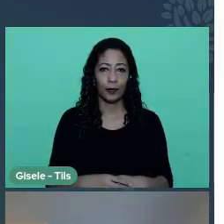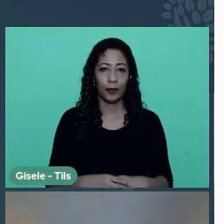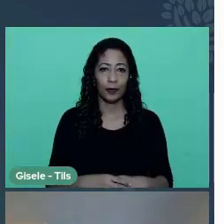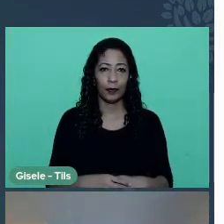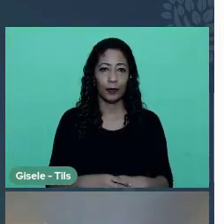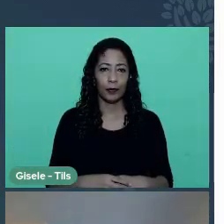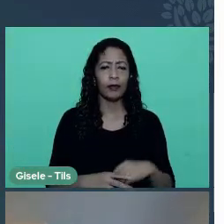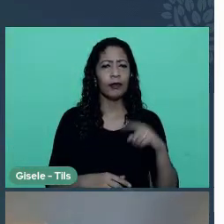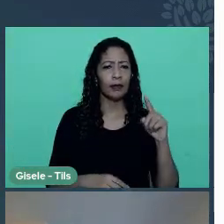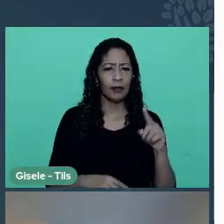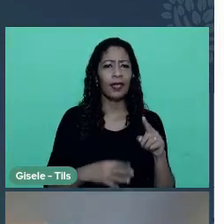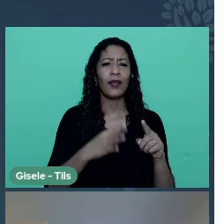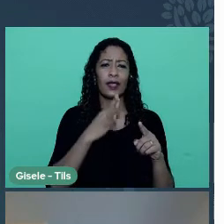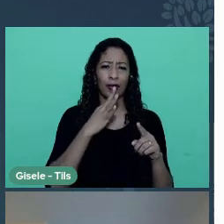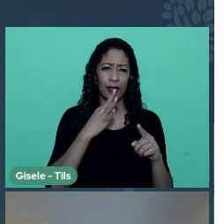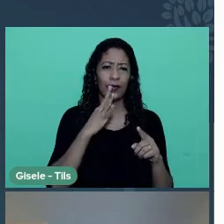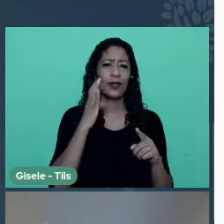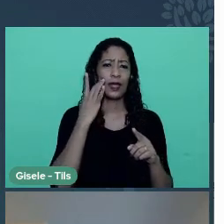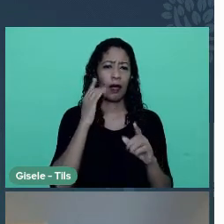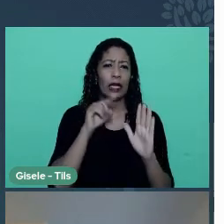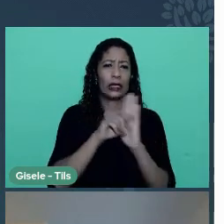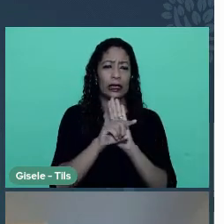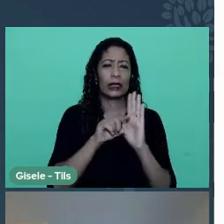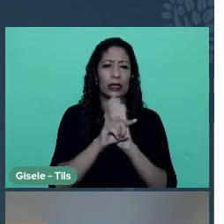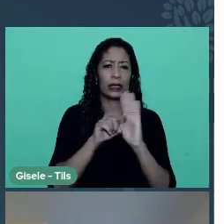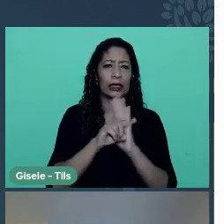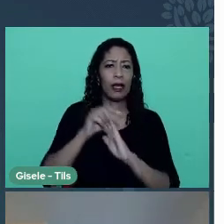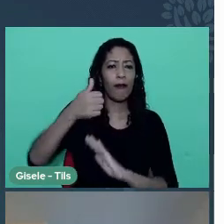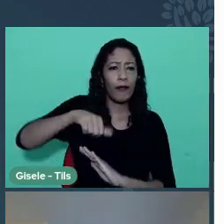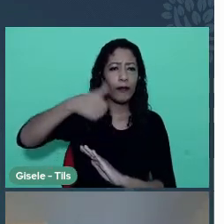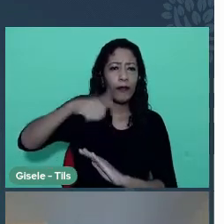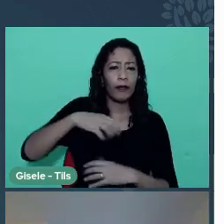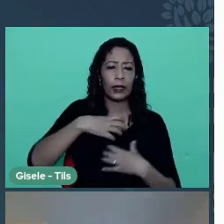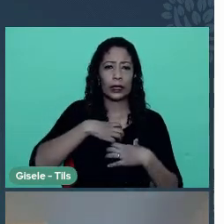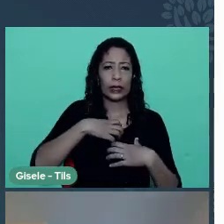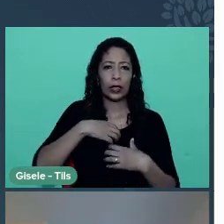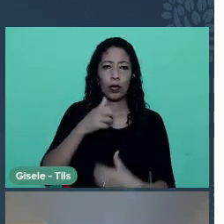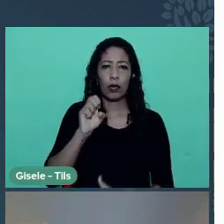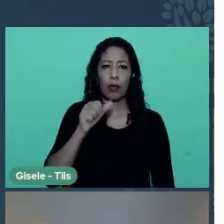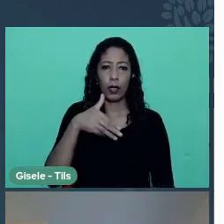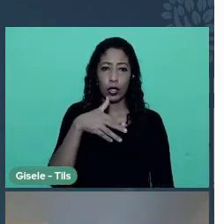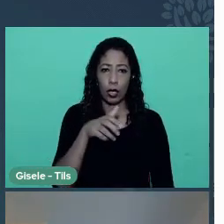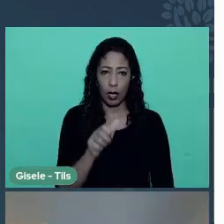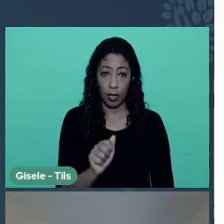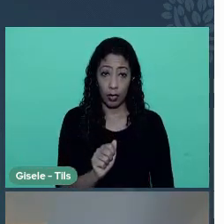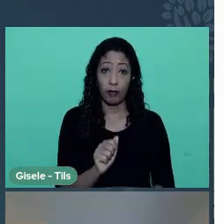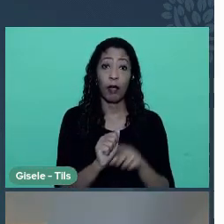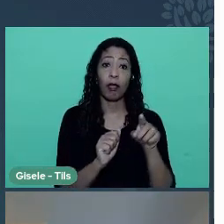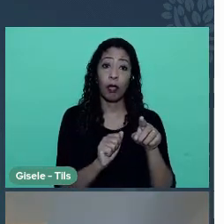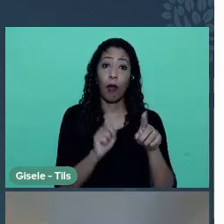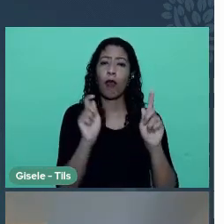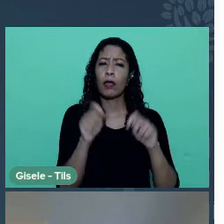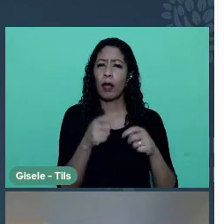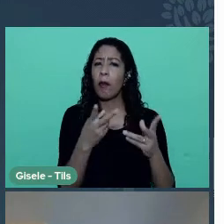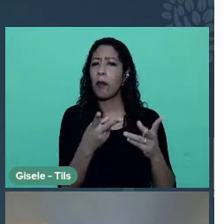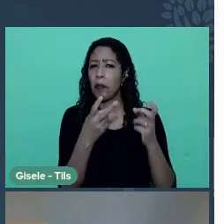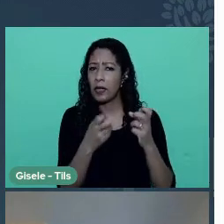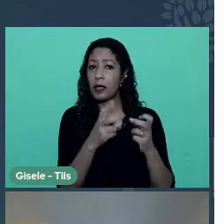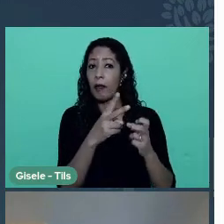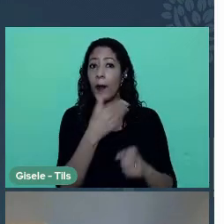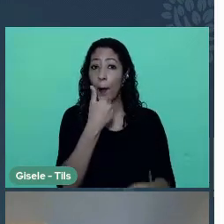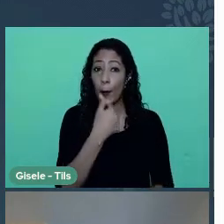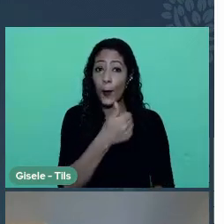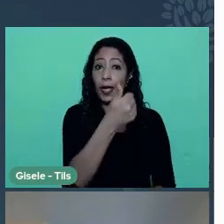devem conhecer, que avalia sintomas de asma. Então ele teve um benefício, não há sombra de dúvidas, mas